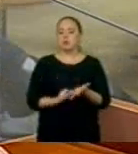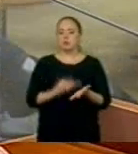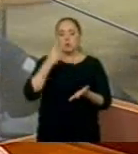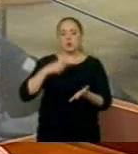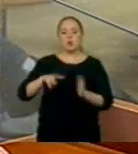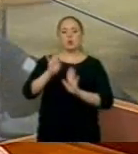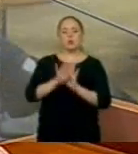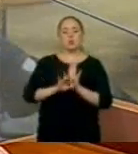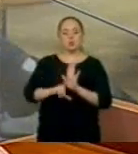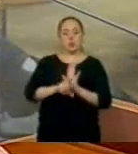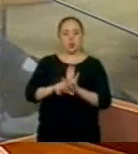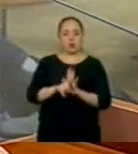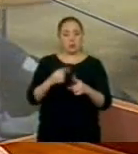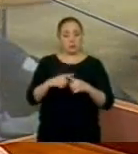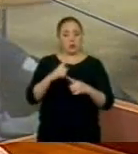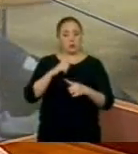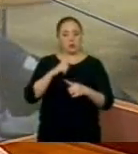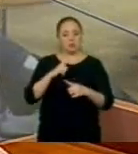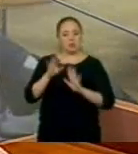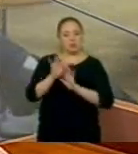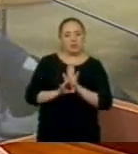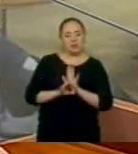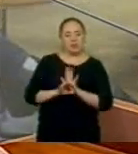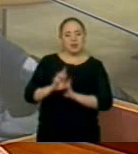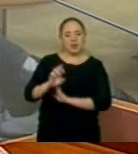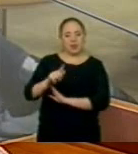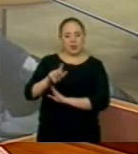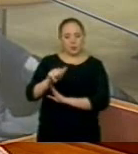no texto legal, porque ele tem a pretensão de regular